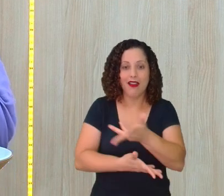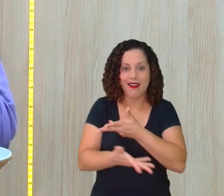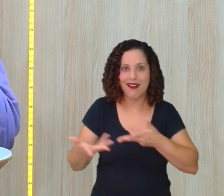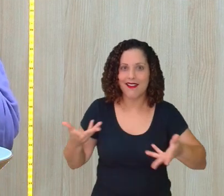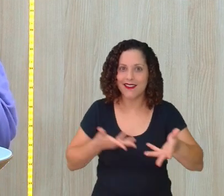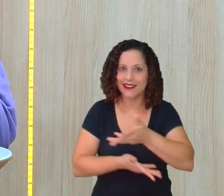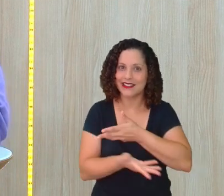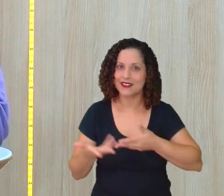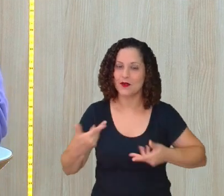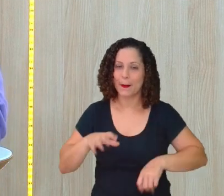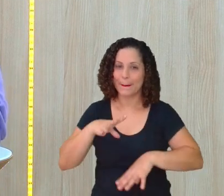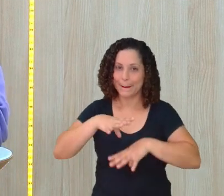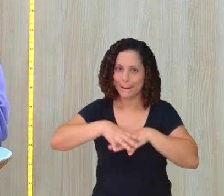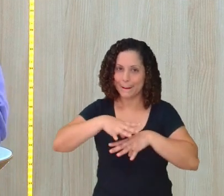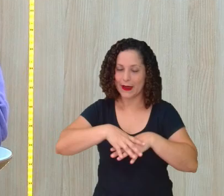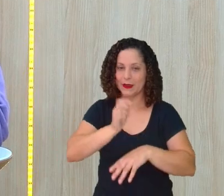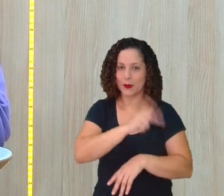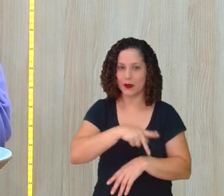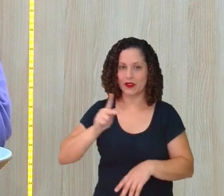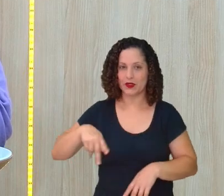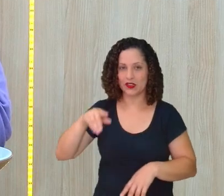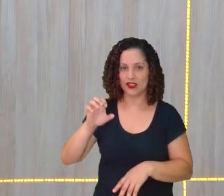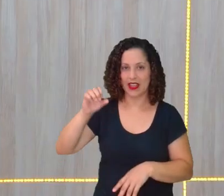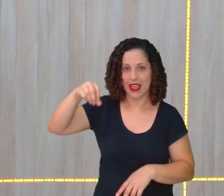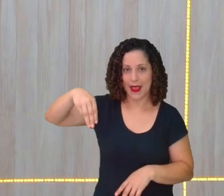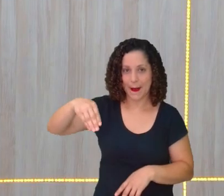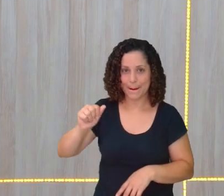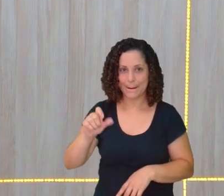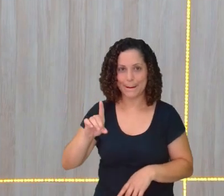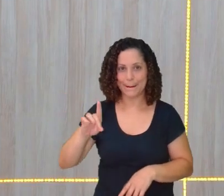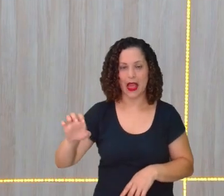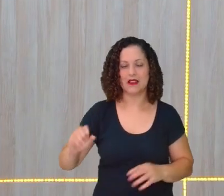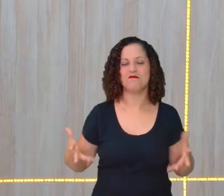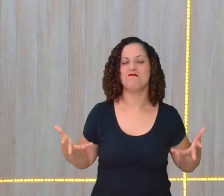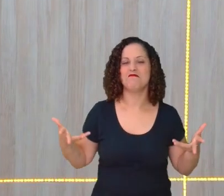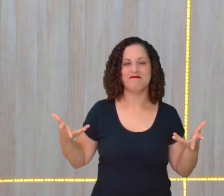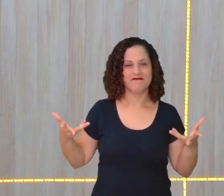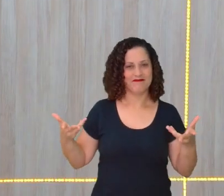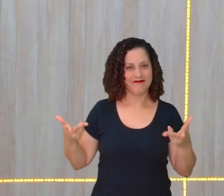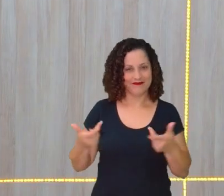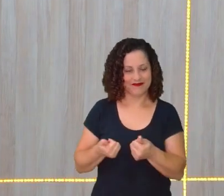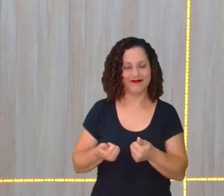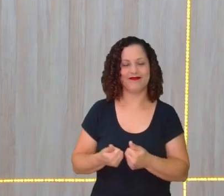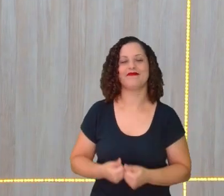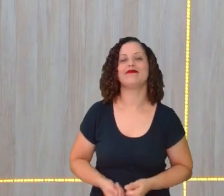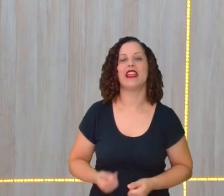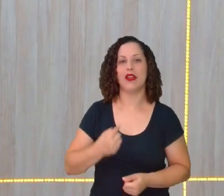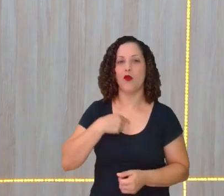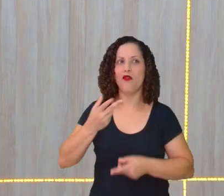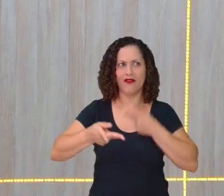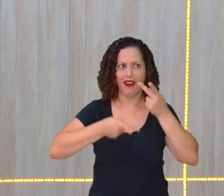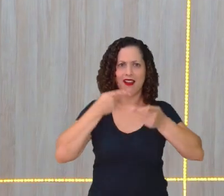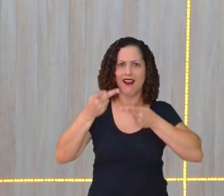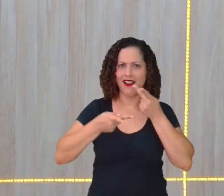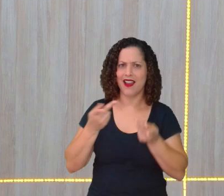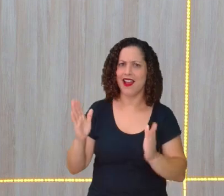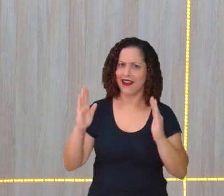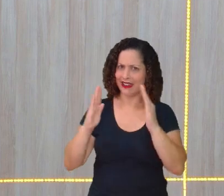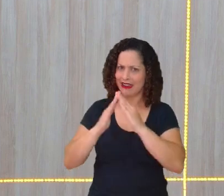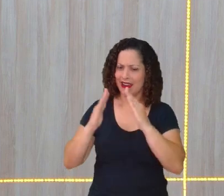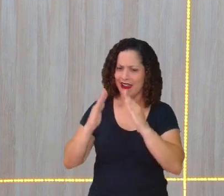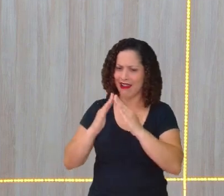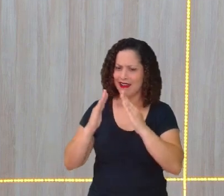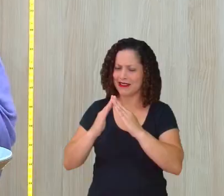professores da EMAD. Gente, nem me fale. São maravilhosos, né? Demais. Eu comento isso em casa. Estão fazendo mágica